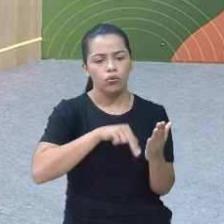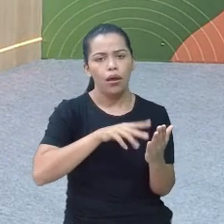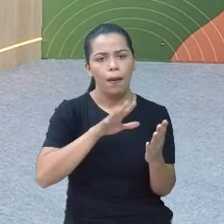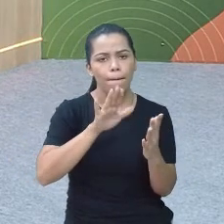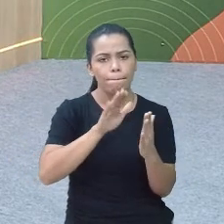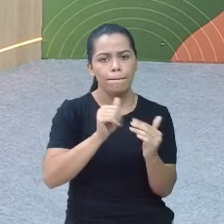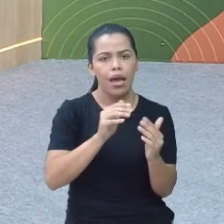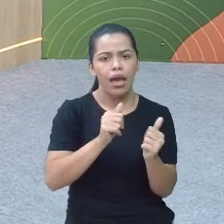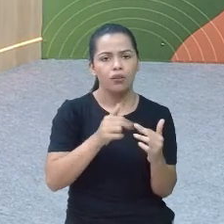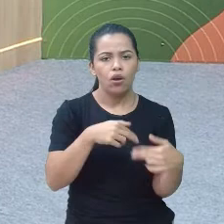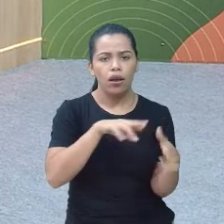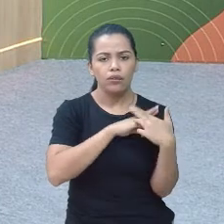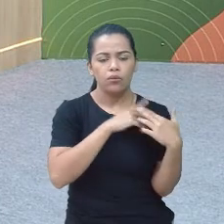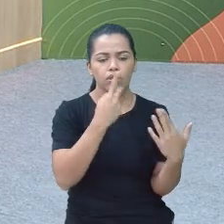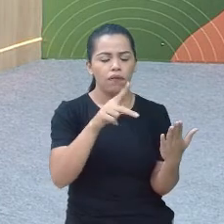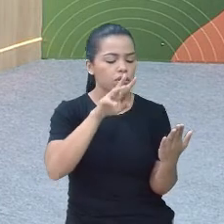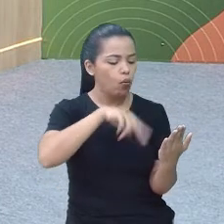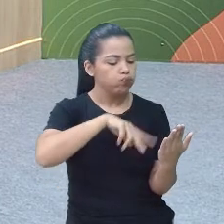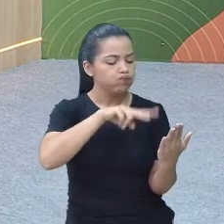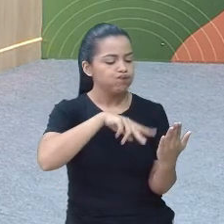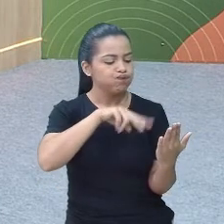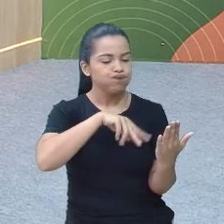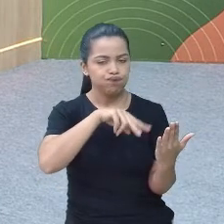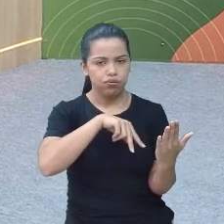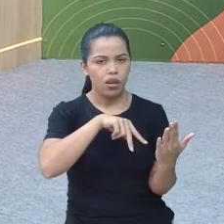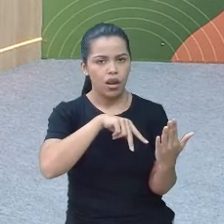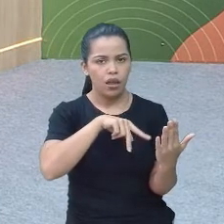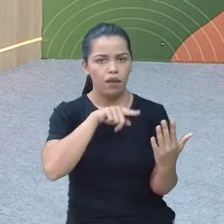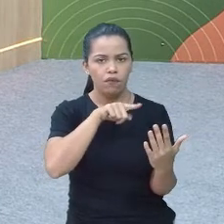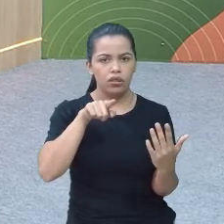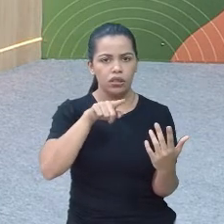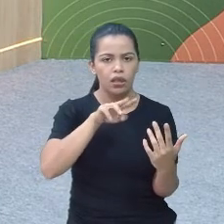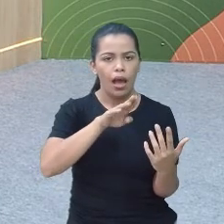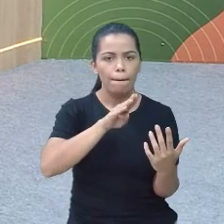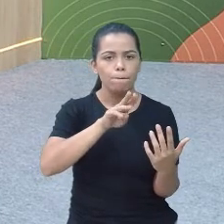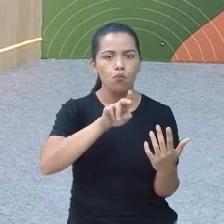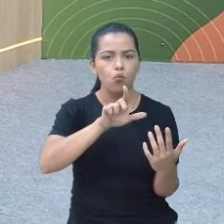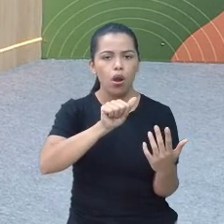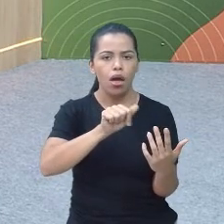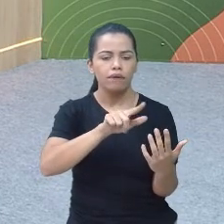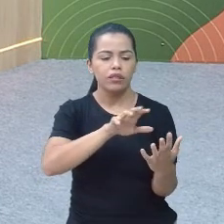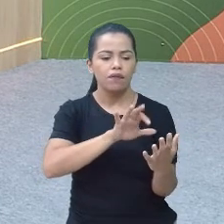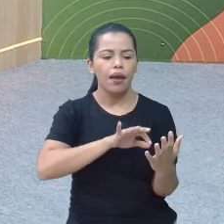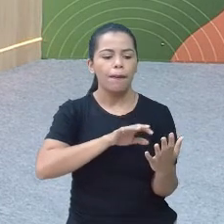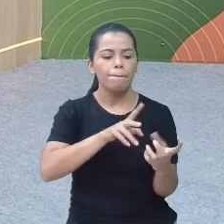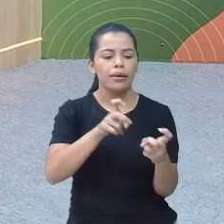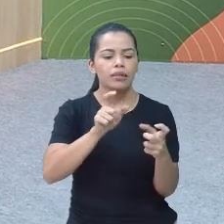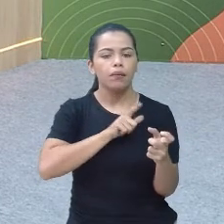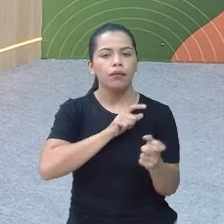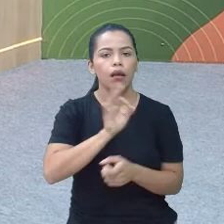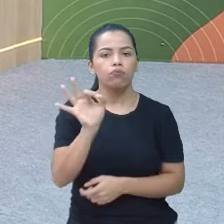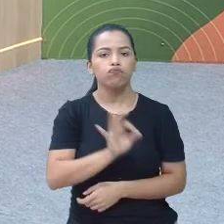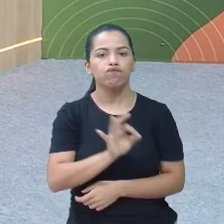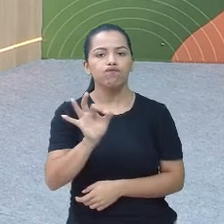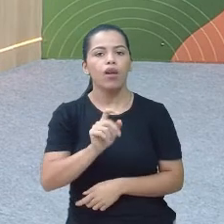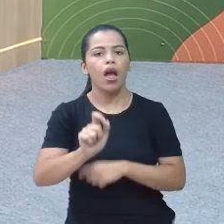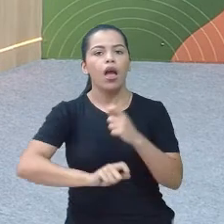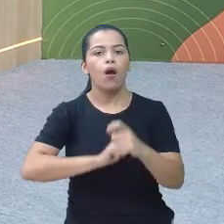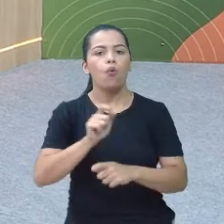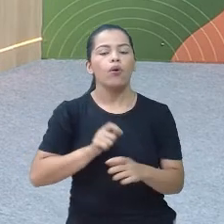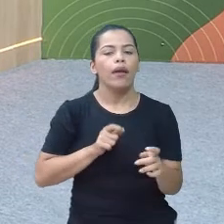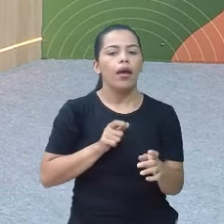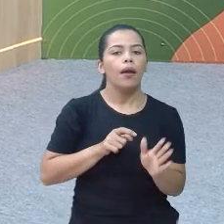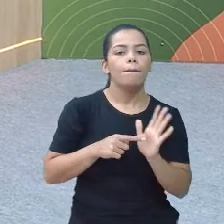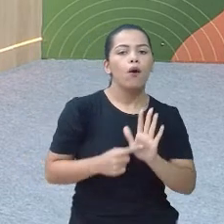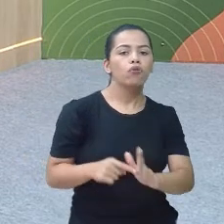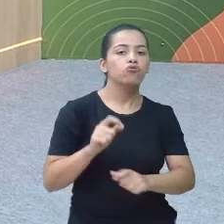olhada na bula do remédio e você vai perceber que vão ter umas porcentagens lá. Aquelas porcentagens são justamente fazendo indicações